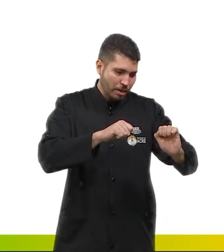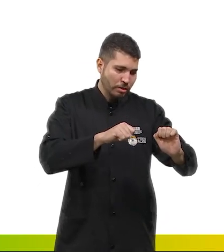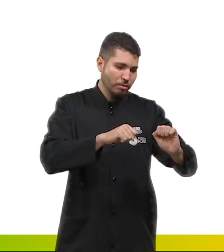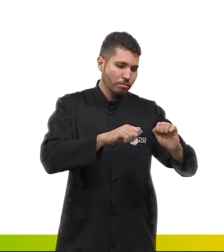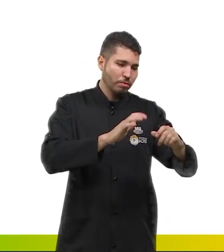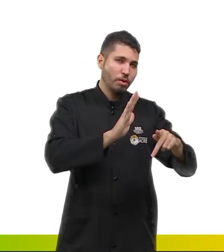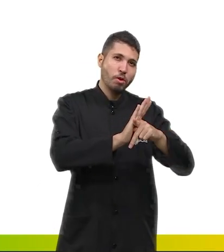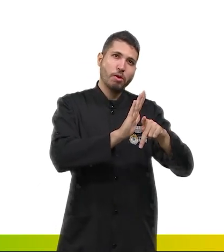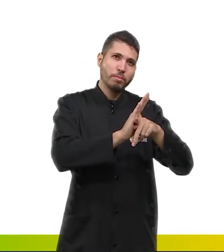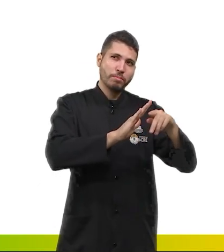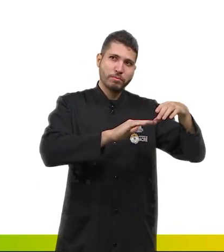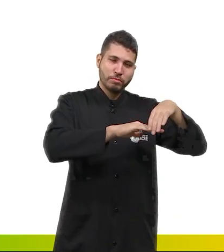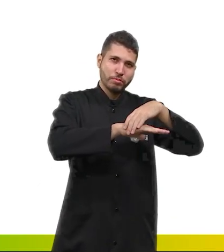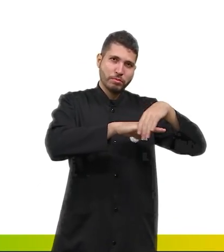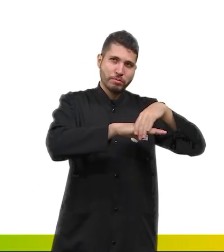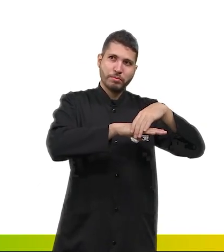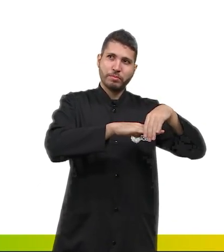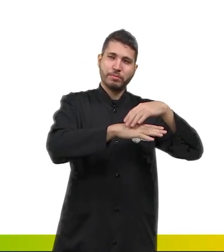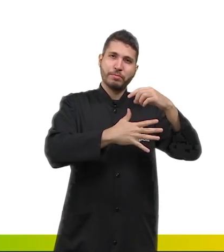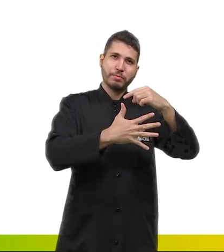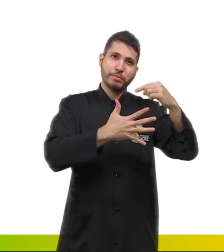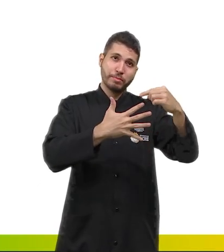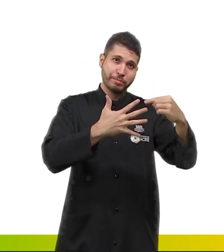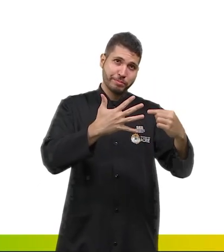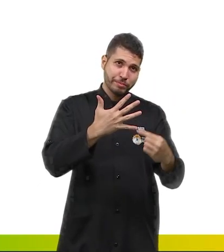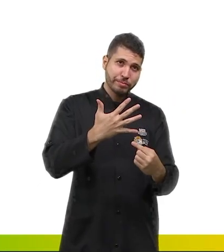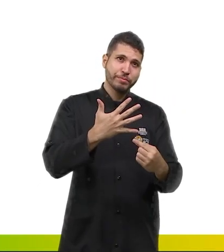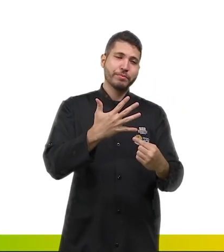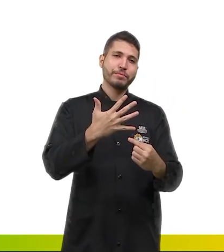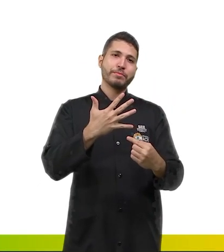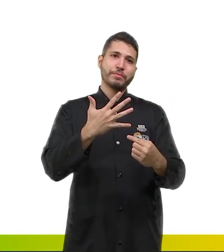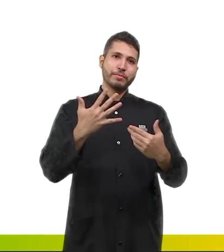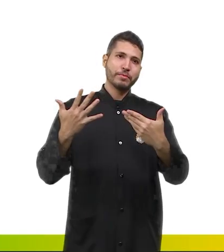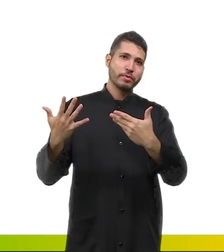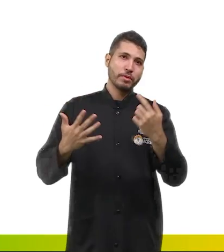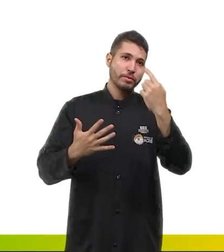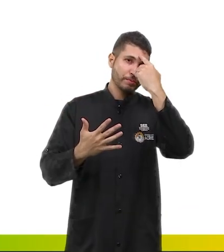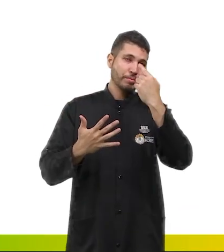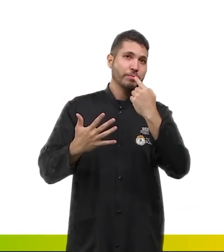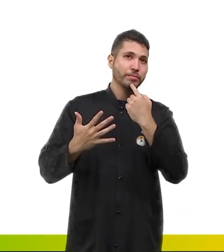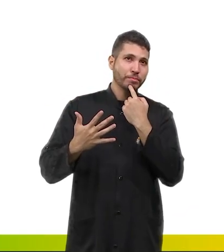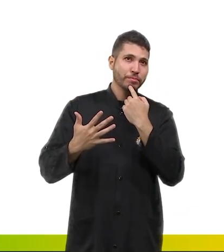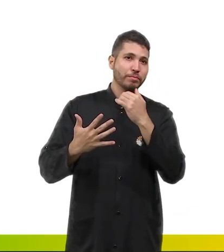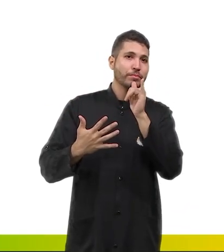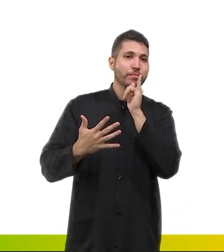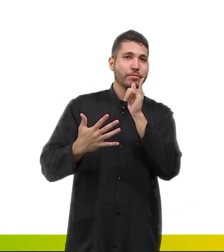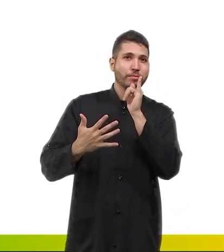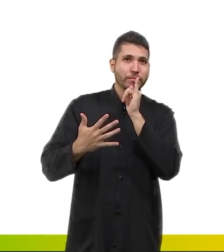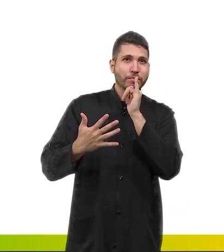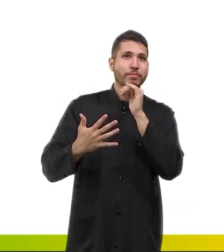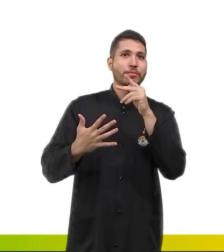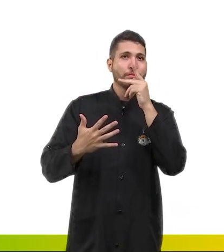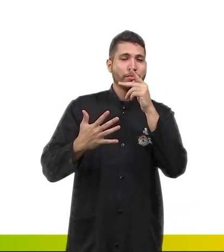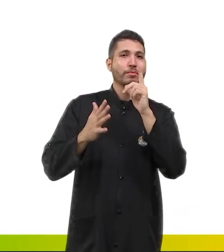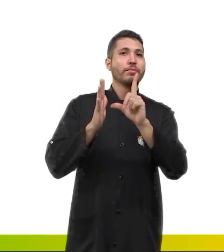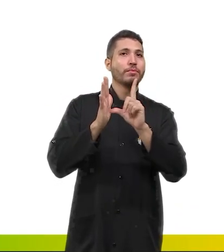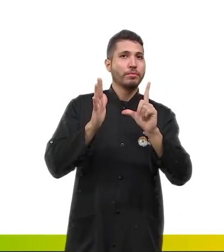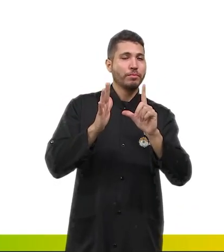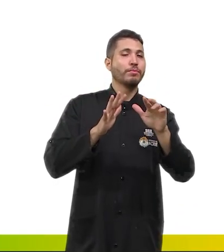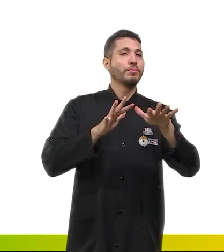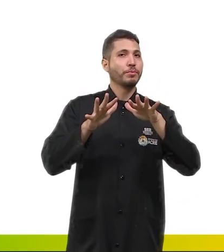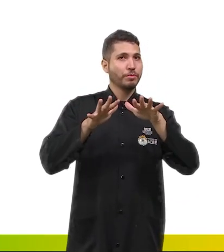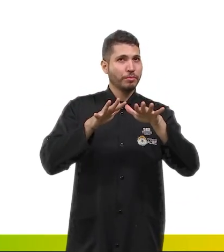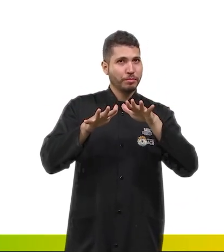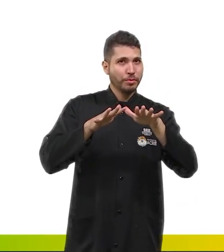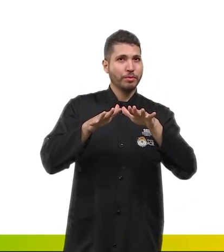de flexibilidade, aqui em tela, só para vocês terem ilustrados as formas. Ó. O exemplo que eu estava falando no movimento, aqui é taekwondo, mas temos a